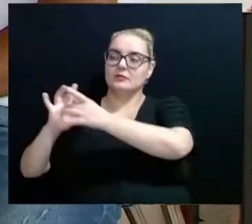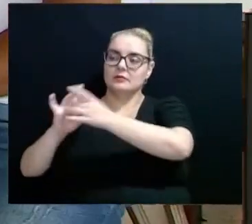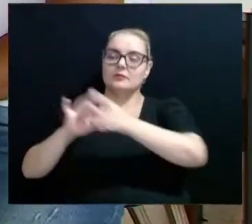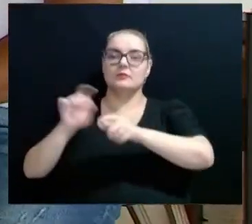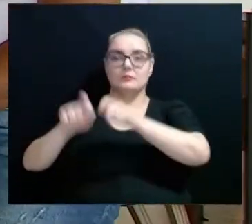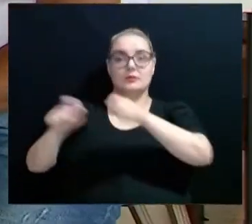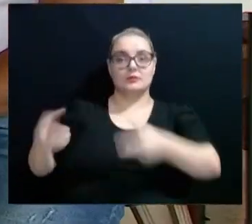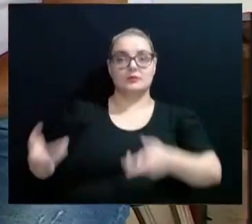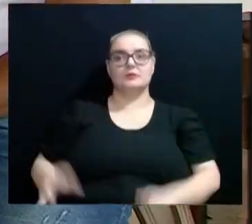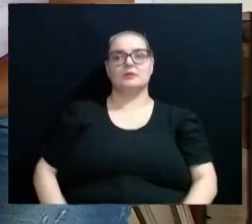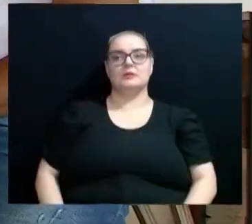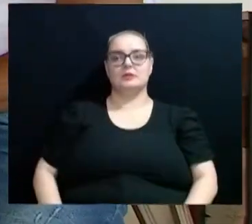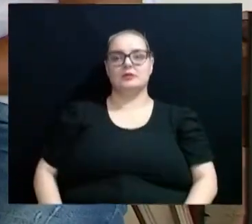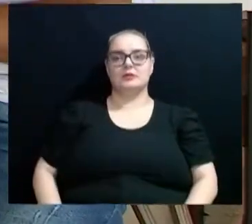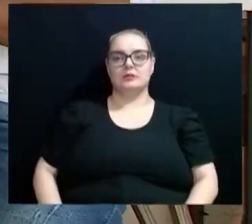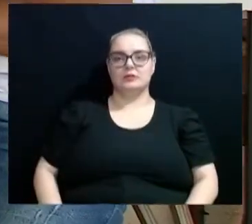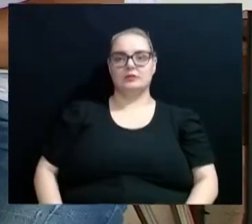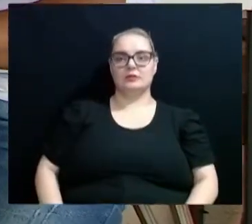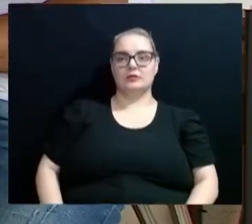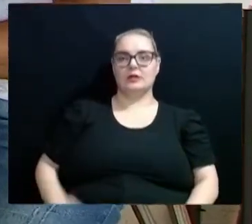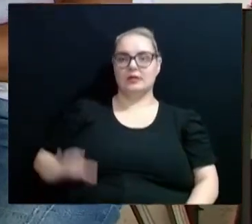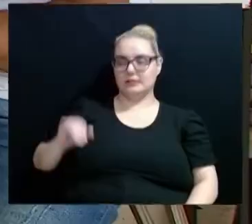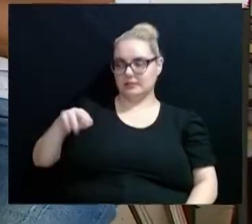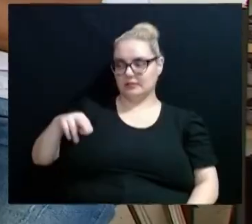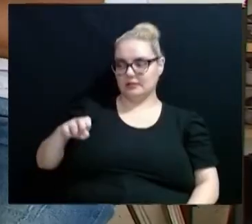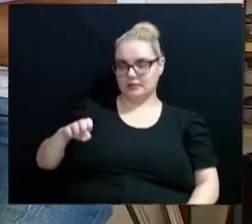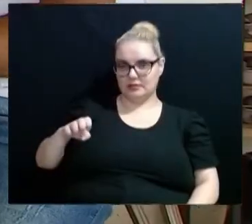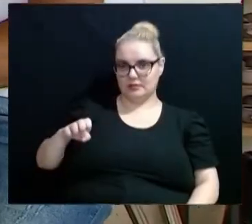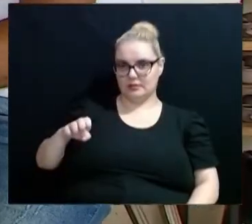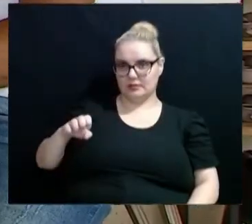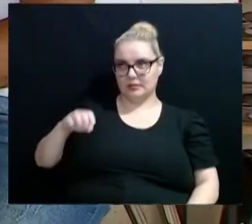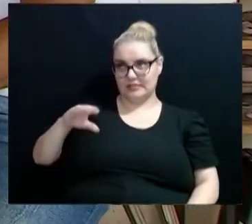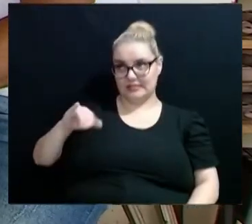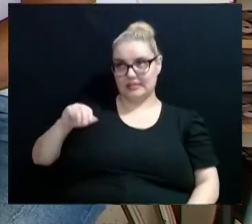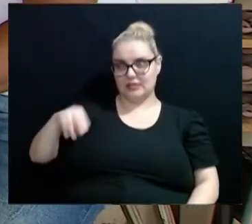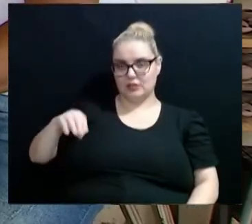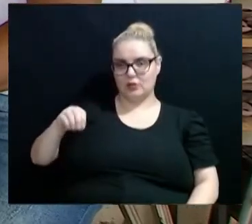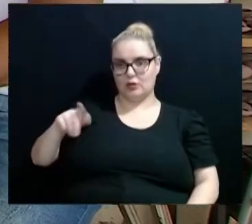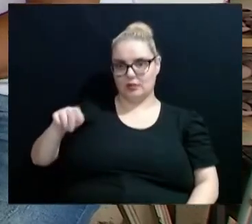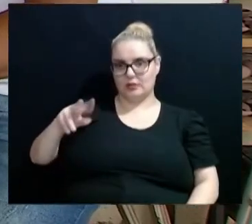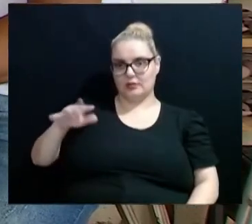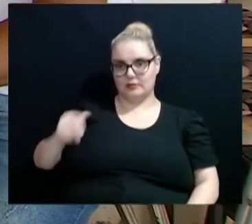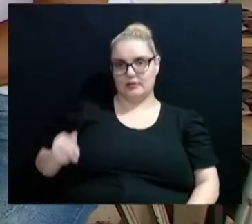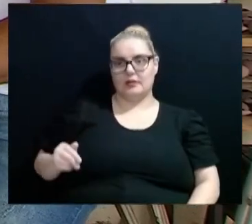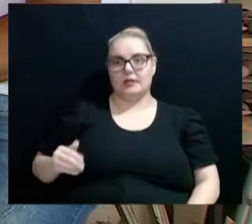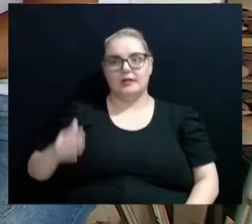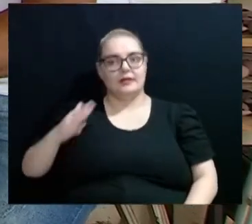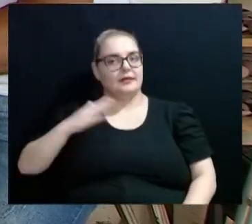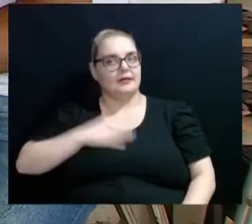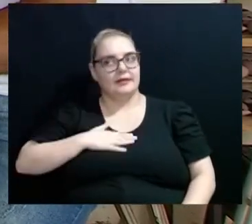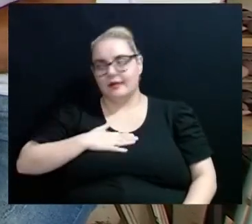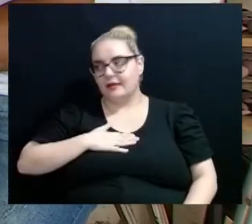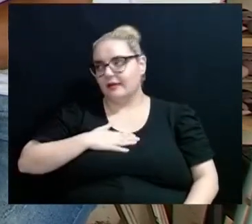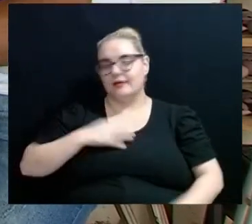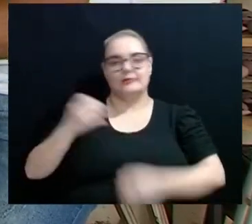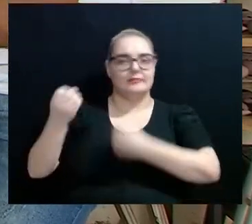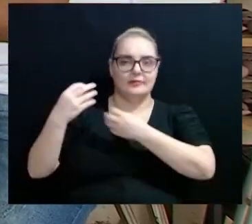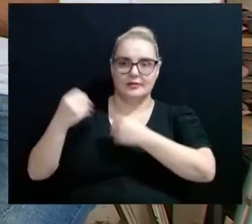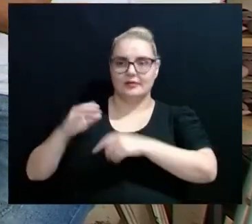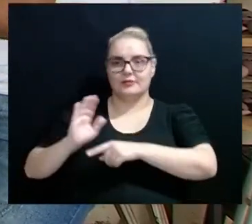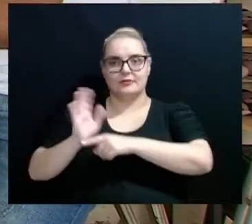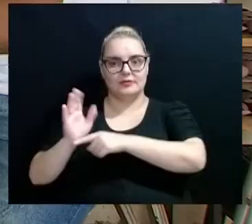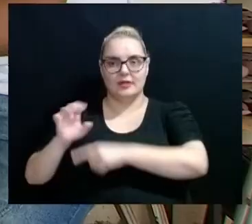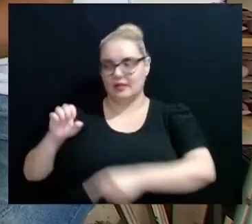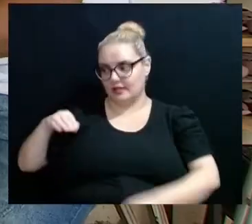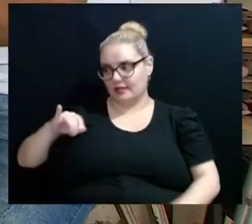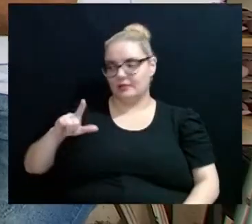estão precisando. Ah, olha. Então eu entrei ali e me conectei com pessoas. Inclusive a cenógrafa, que é uma pessoa que é a minha madrinha